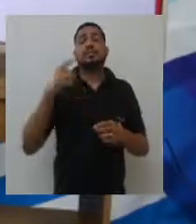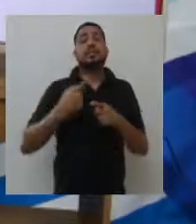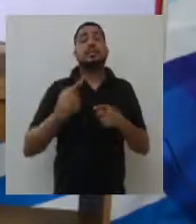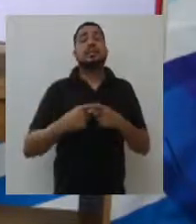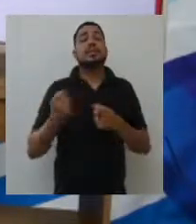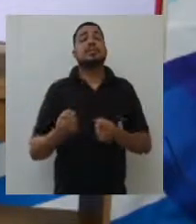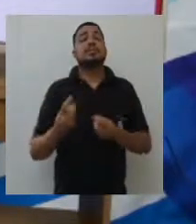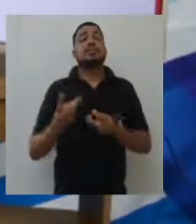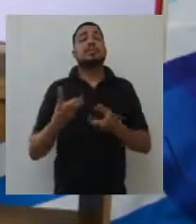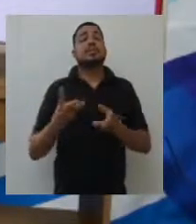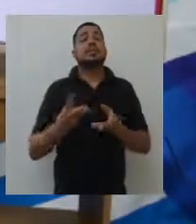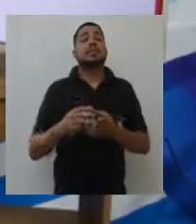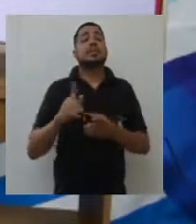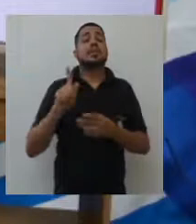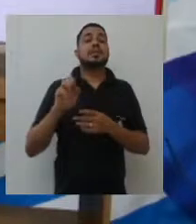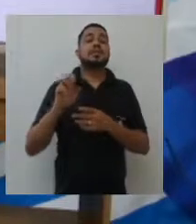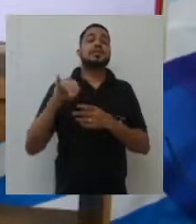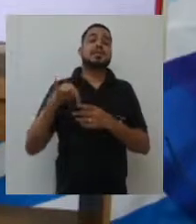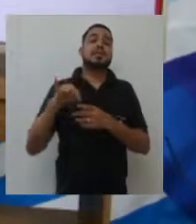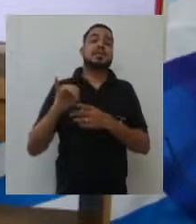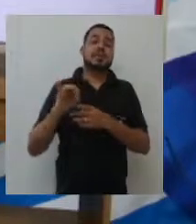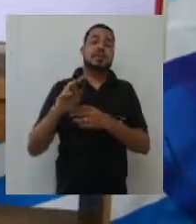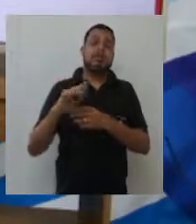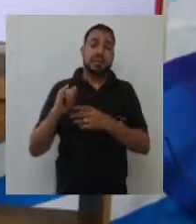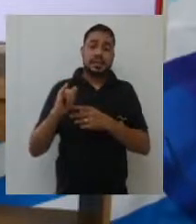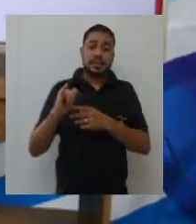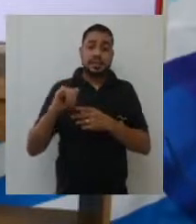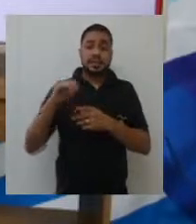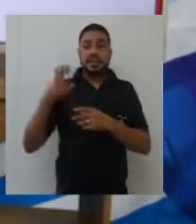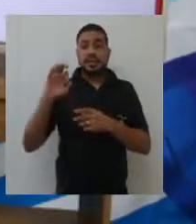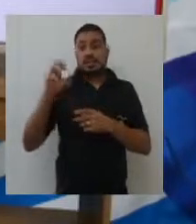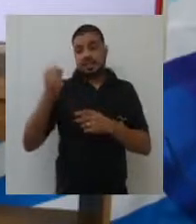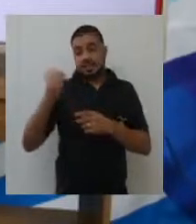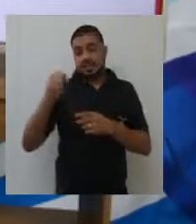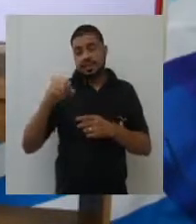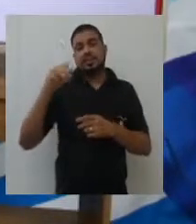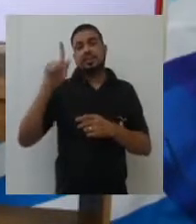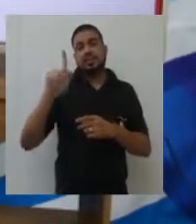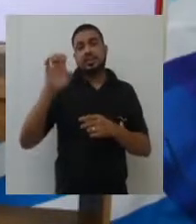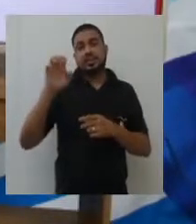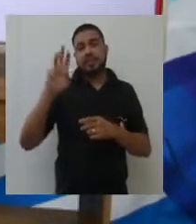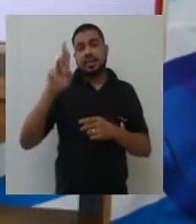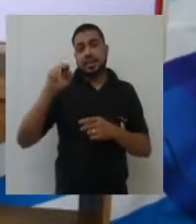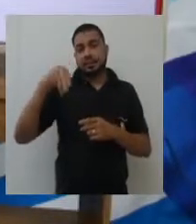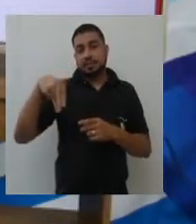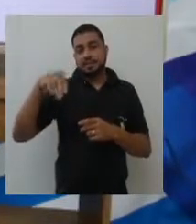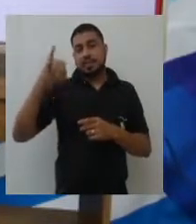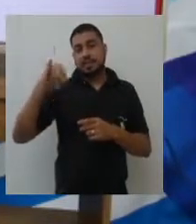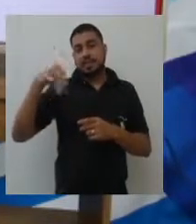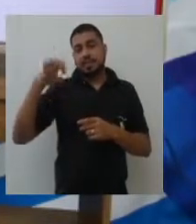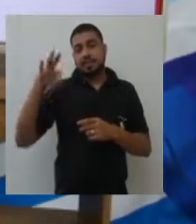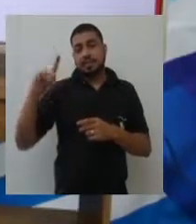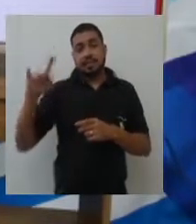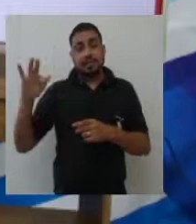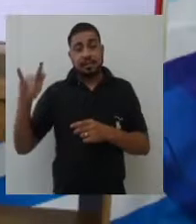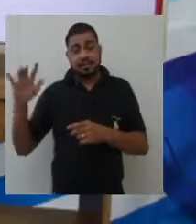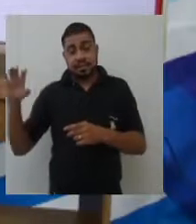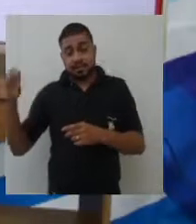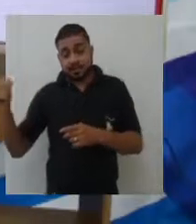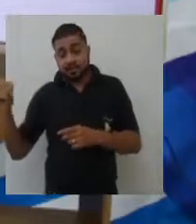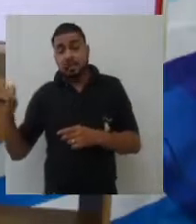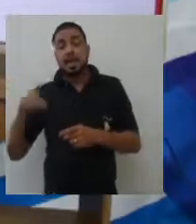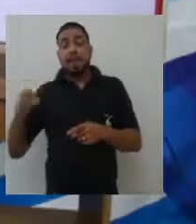chama germe de cristalização. Isso mesmo, anote-se no seu caderno de capa dura. Germe de cristalização é